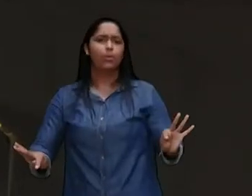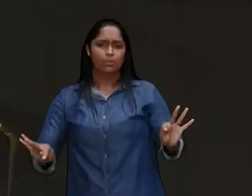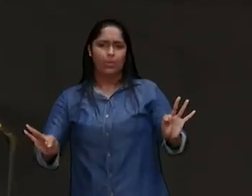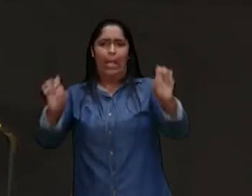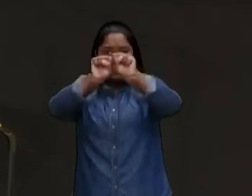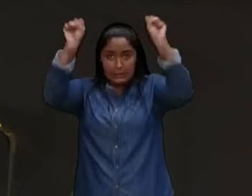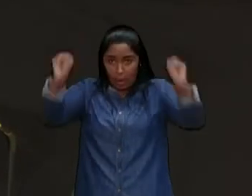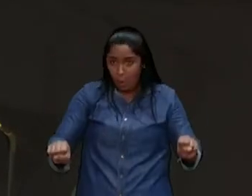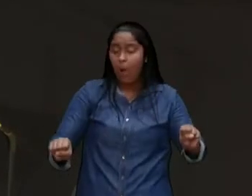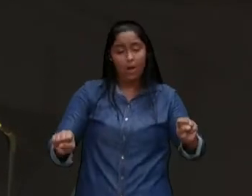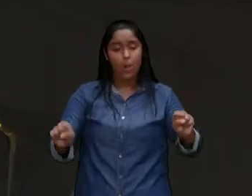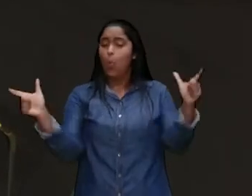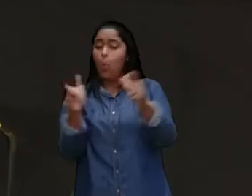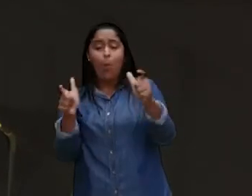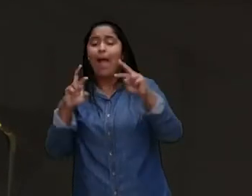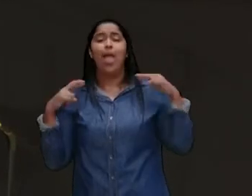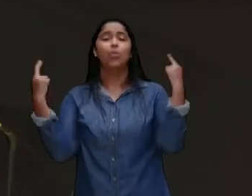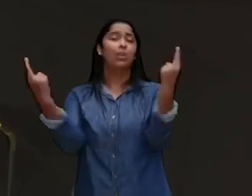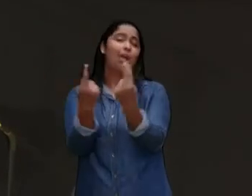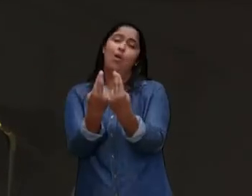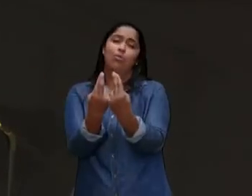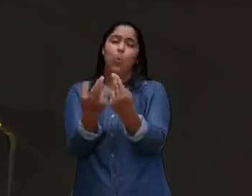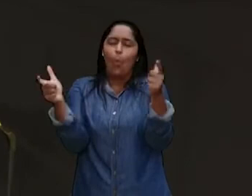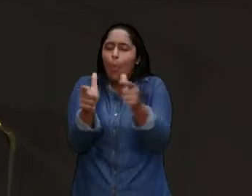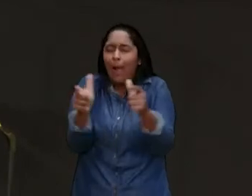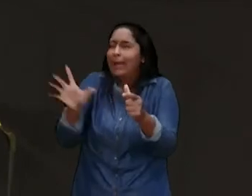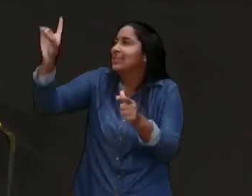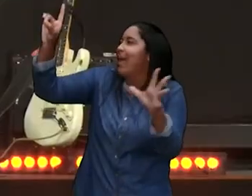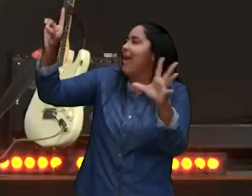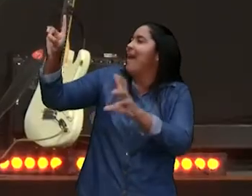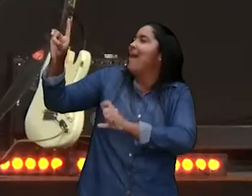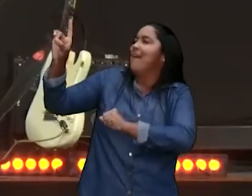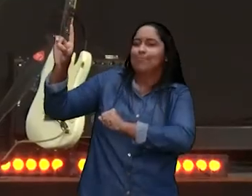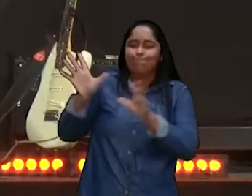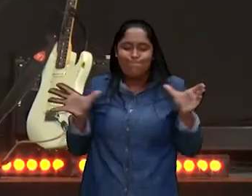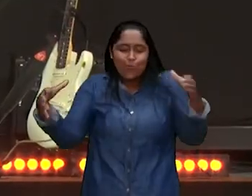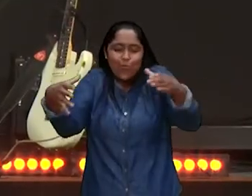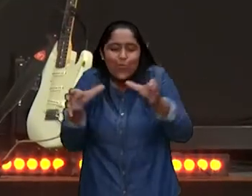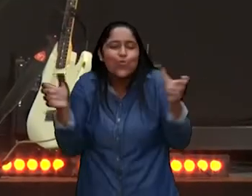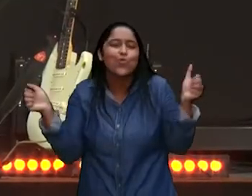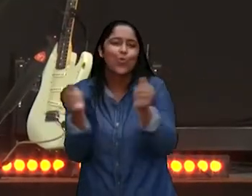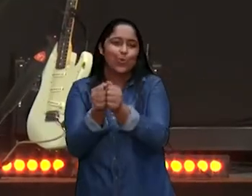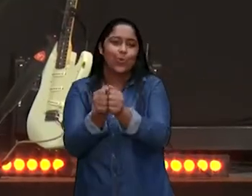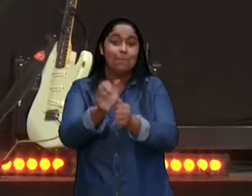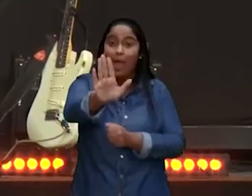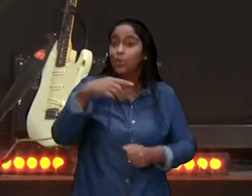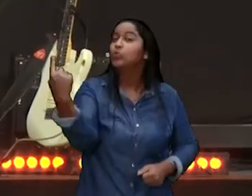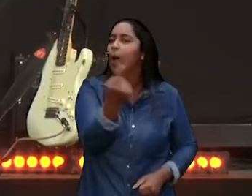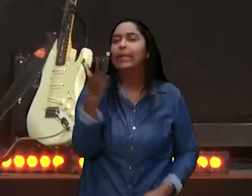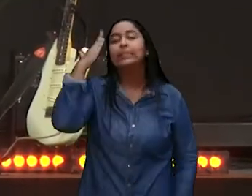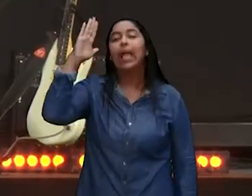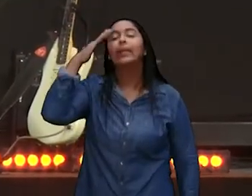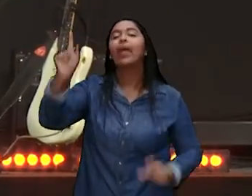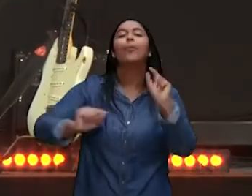dos servos de Deus dos que amam a Deus mas nós sabemos que o templo do Espírito